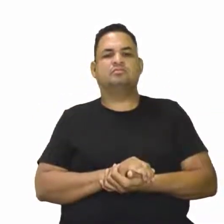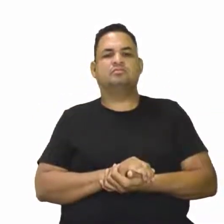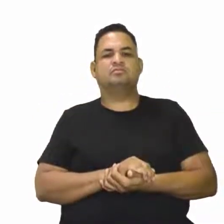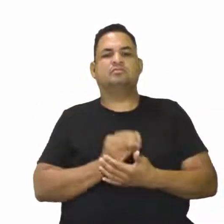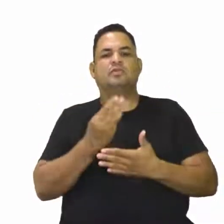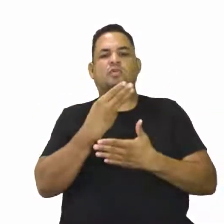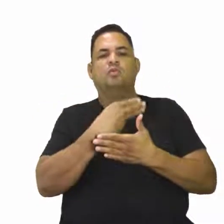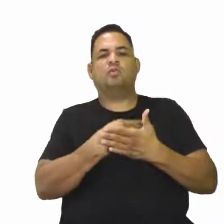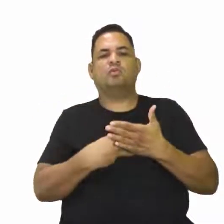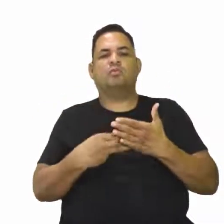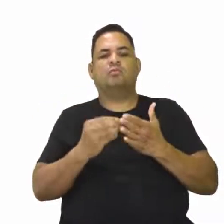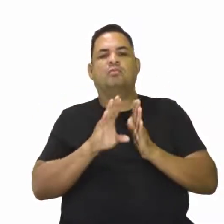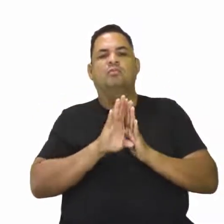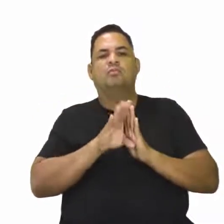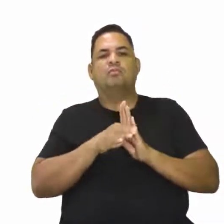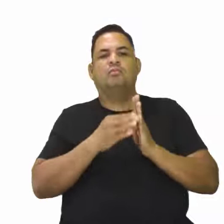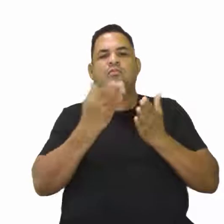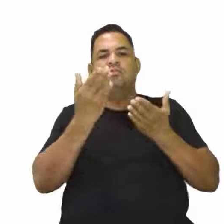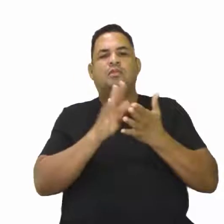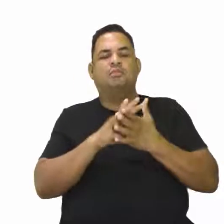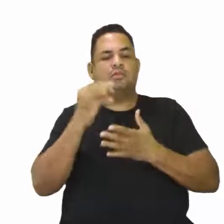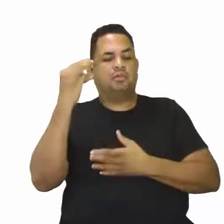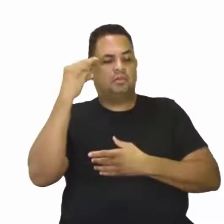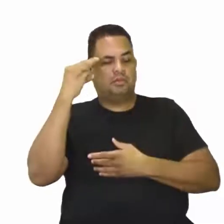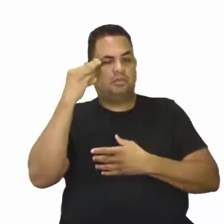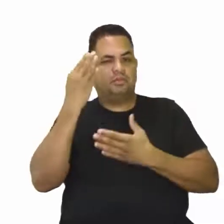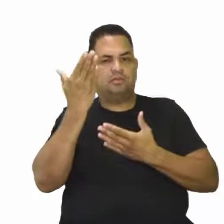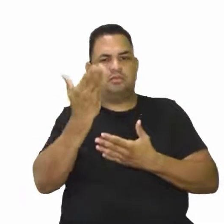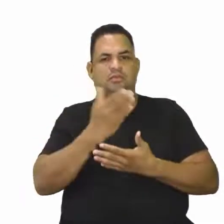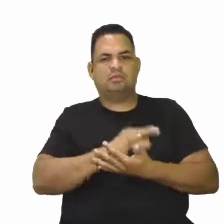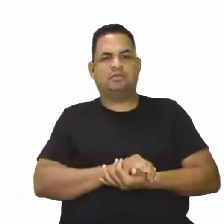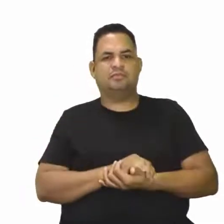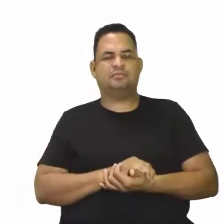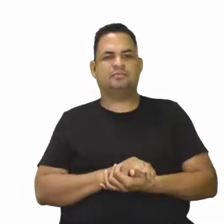mapa conceitual ou um mapa mental.